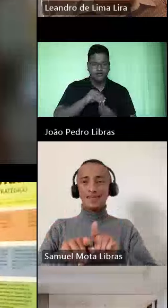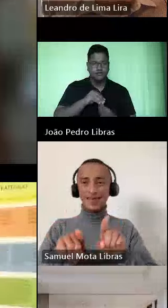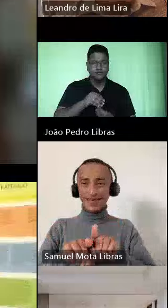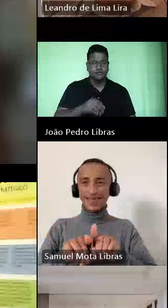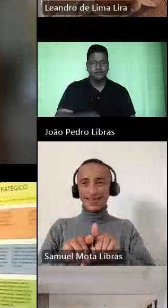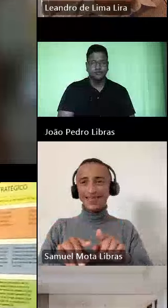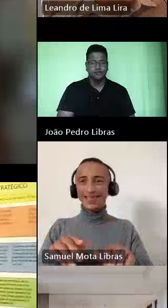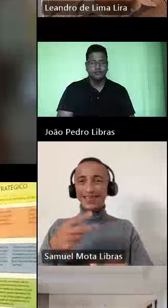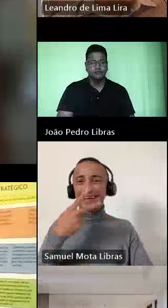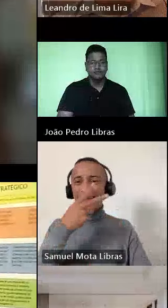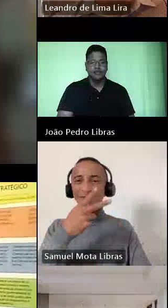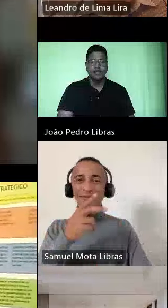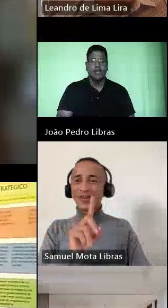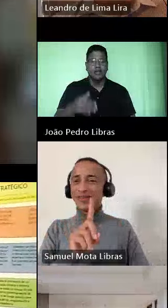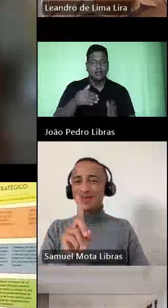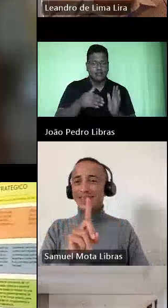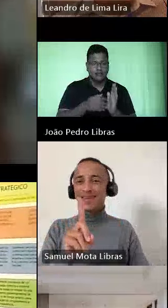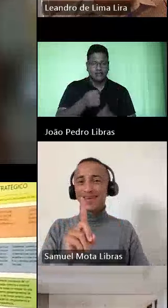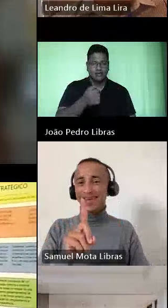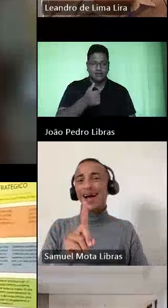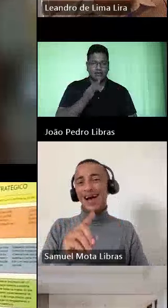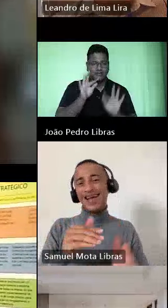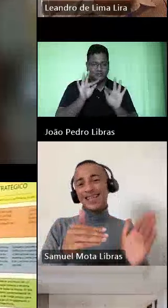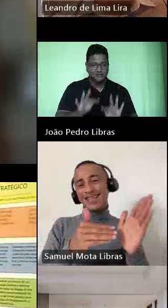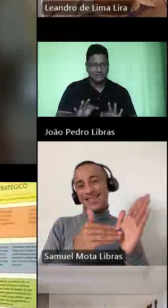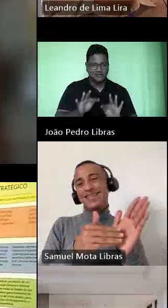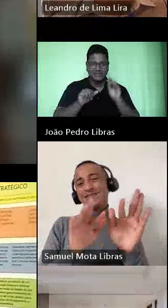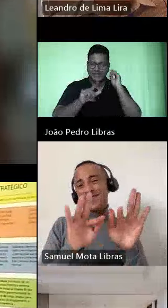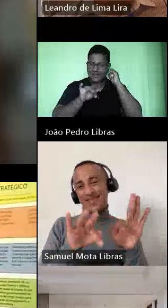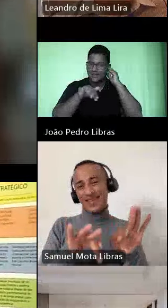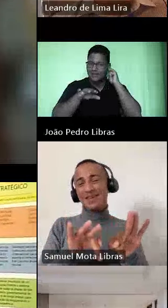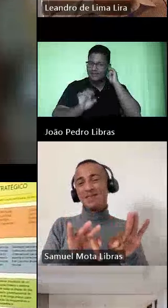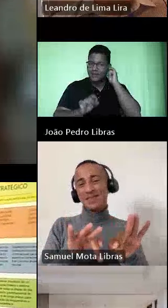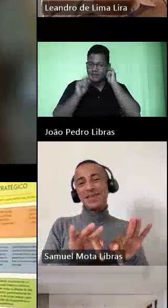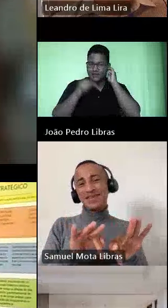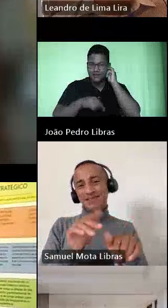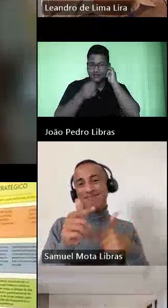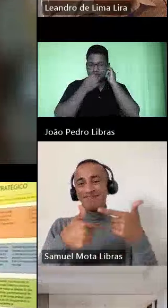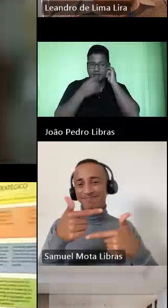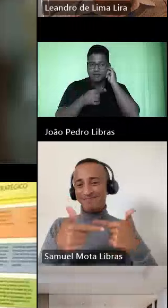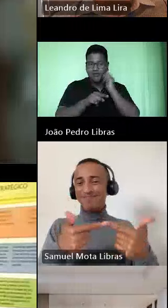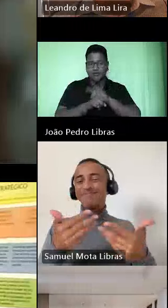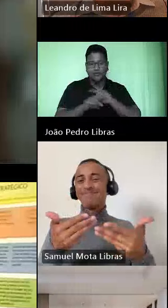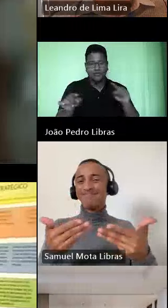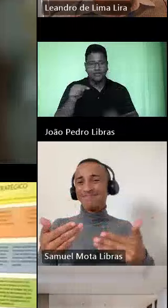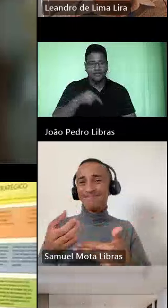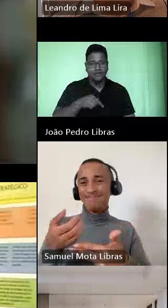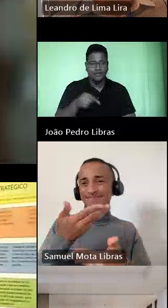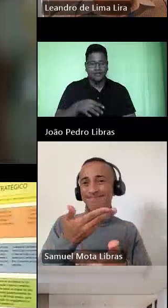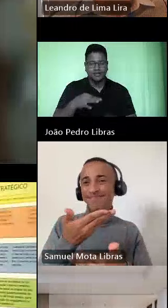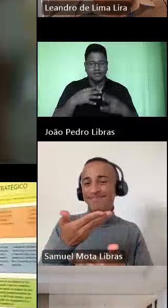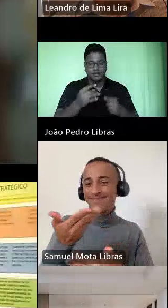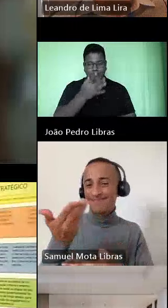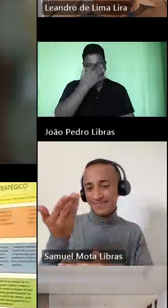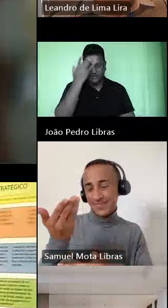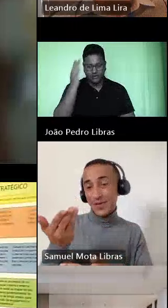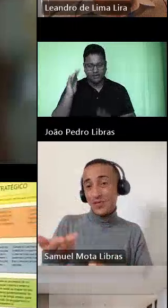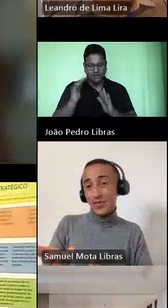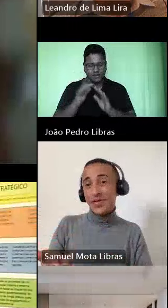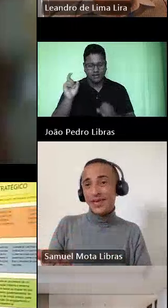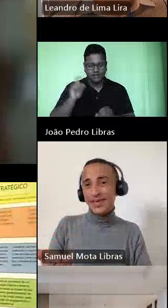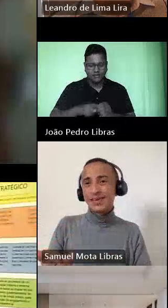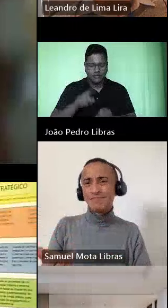ia e foi foi até o quase o final da do da linha aqui porque é muito bom ouvir você eu acho que sai todo mundo paraa casa pensando assim né